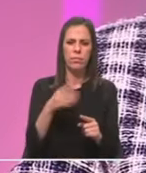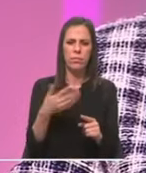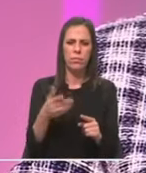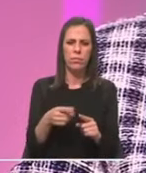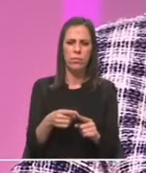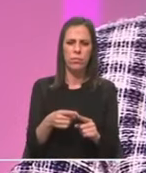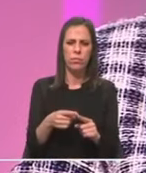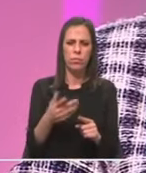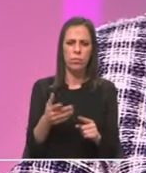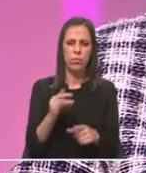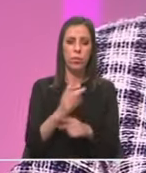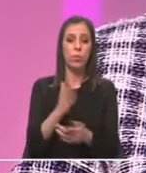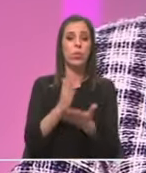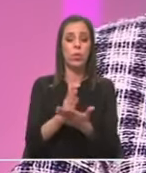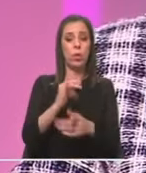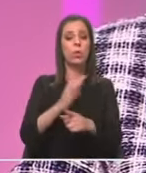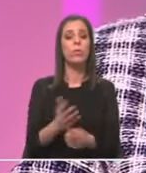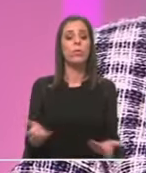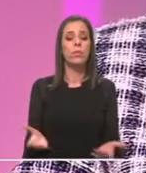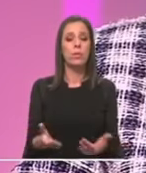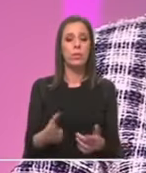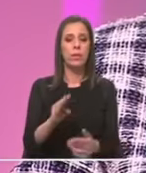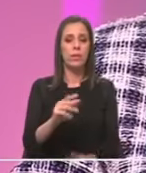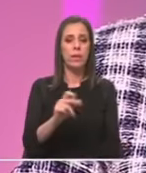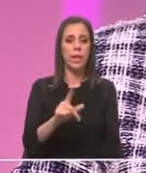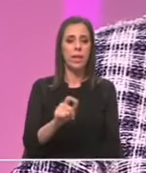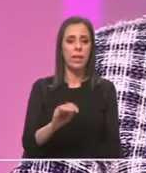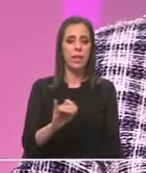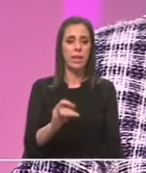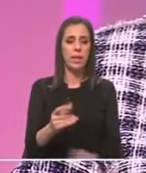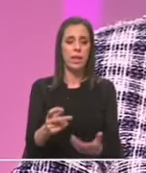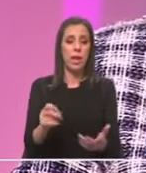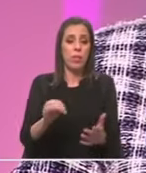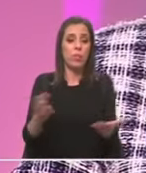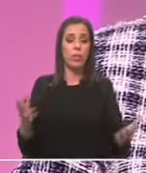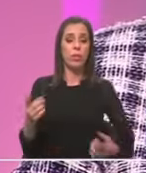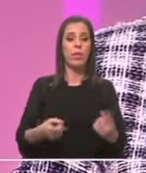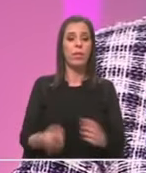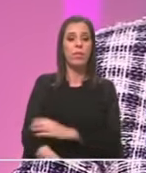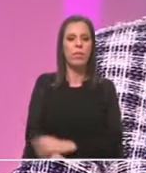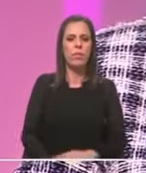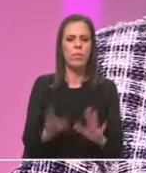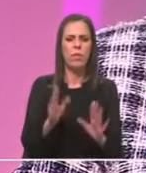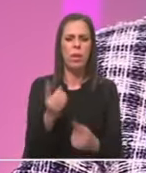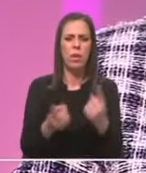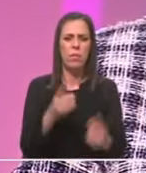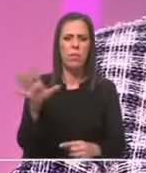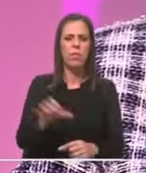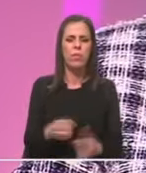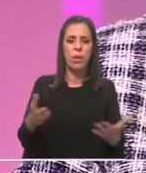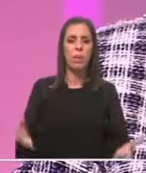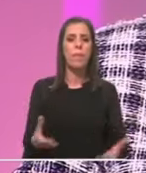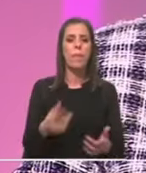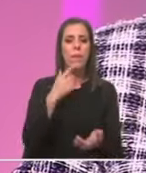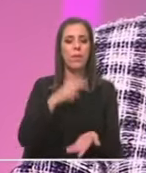diz noutro Colégio portanto nos Salesianos e pronto às vezes só foi preciso umas vezes ir buscá-la mas já